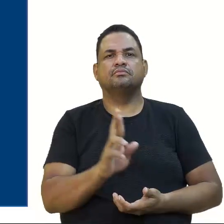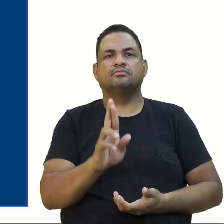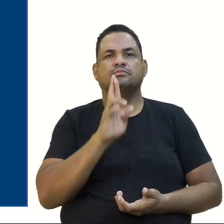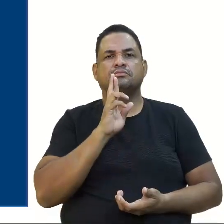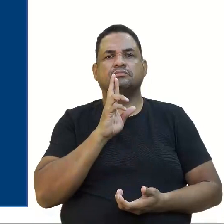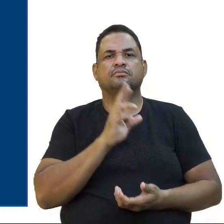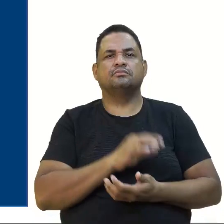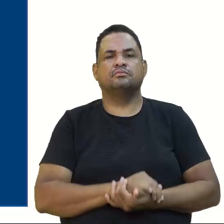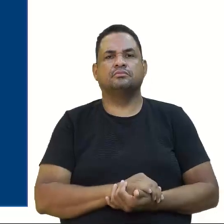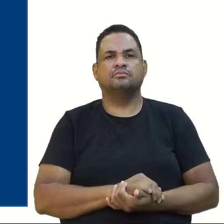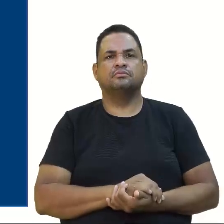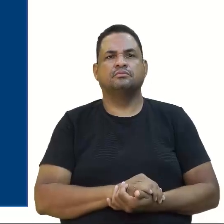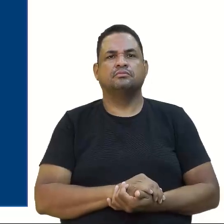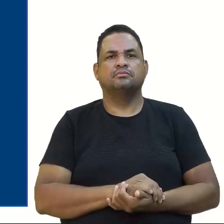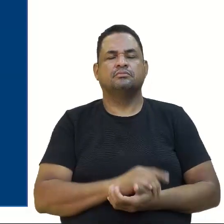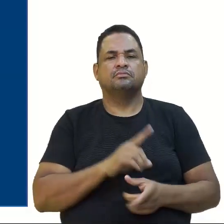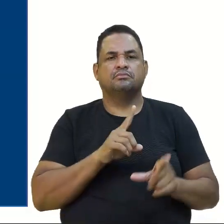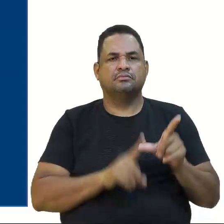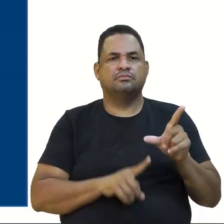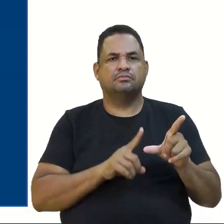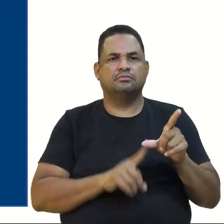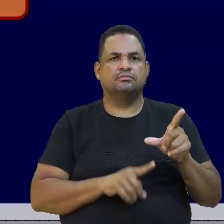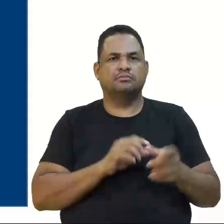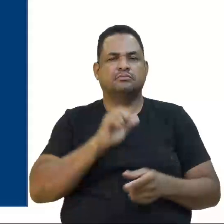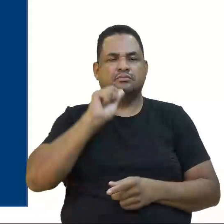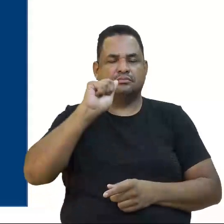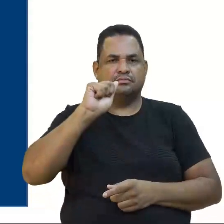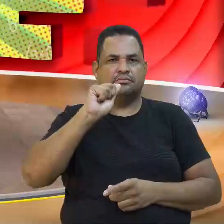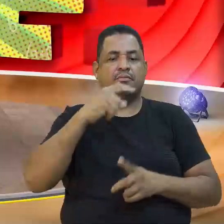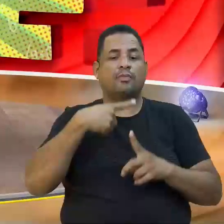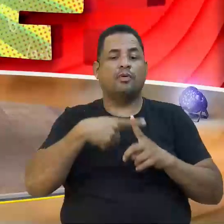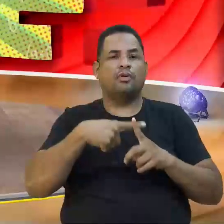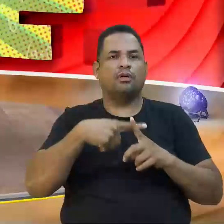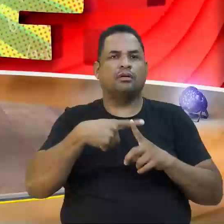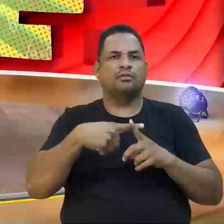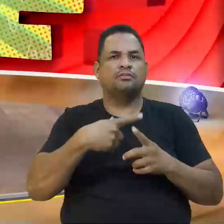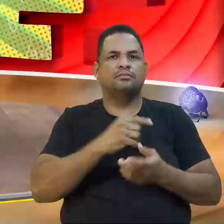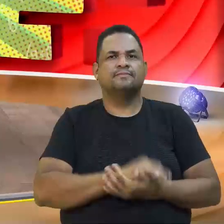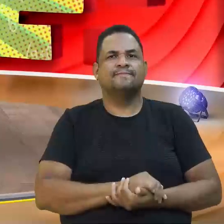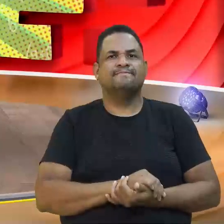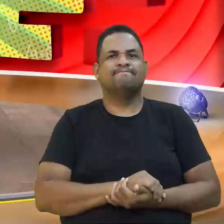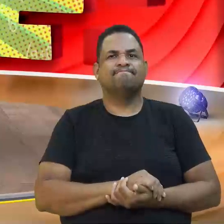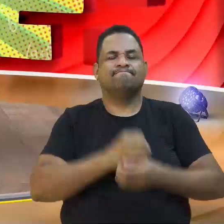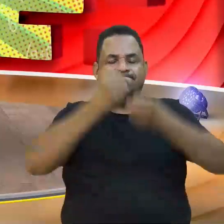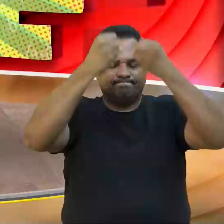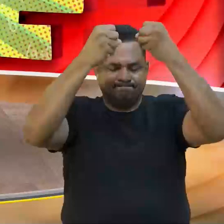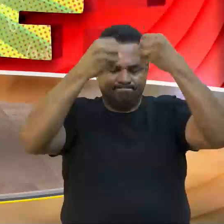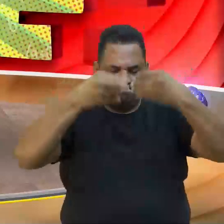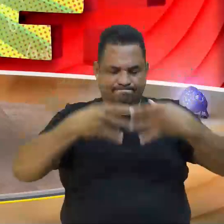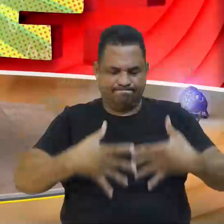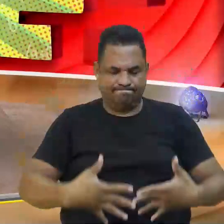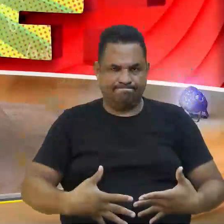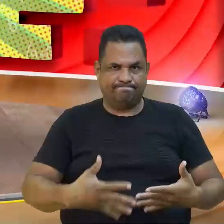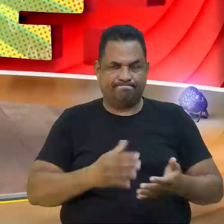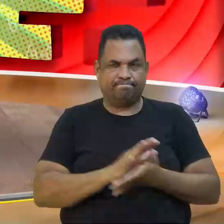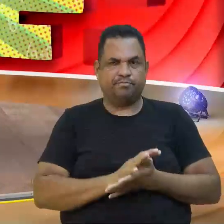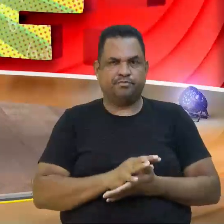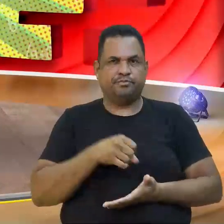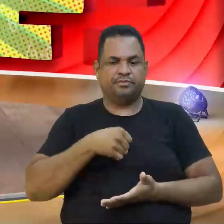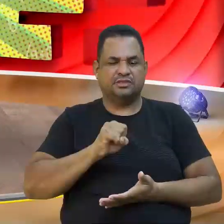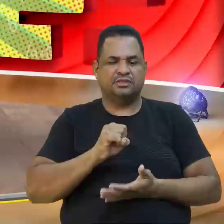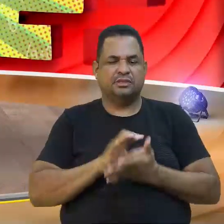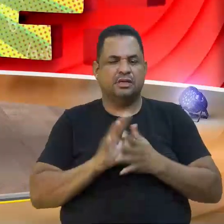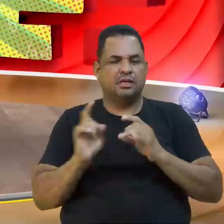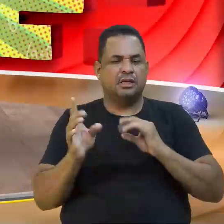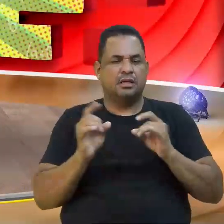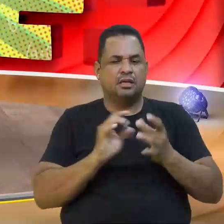correta é a letra A. Por quê, professor Maurício? Explica aí para nós. Porque se para cada 2 quilos